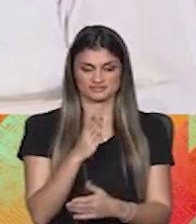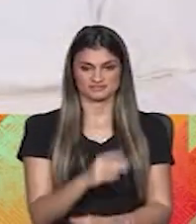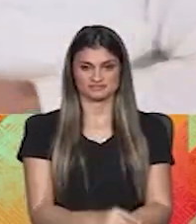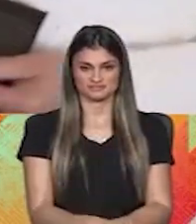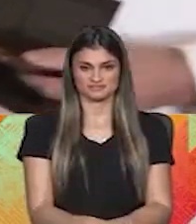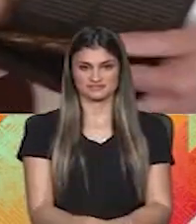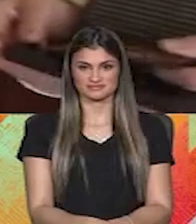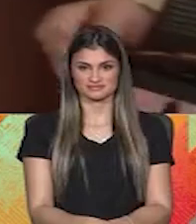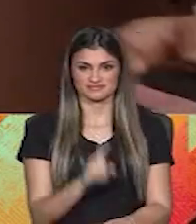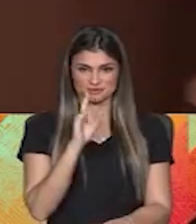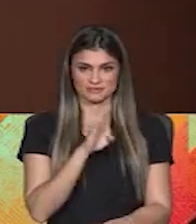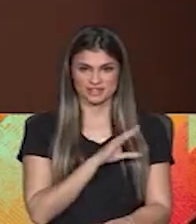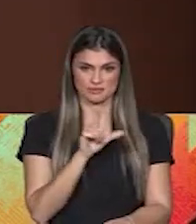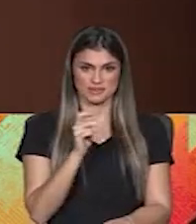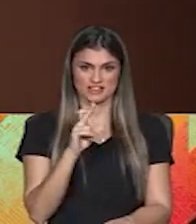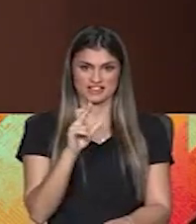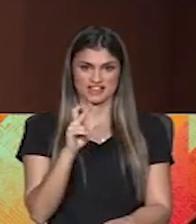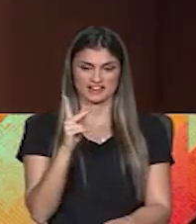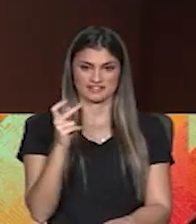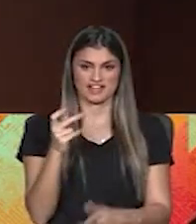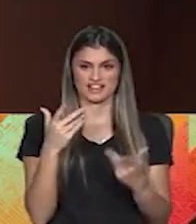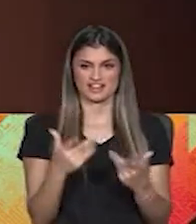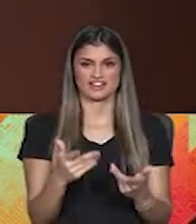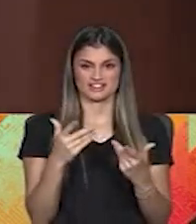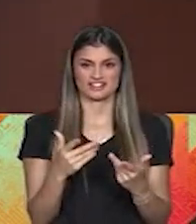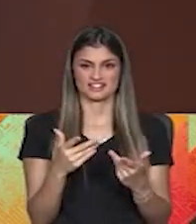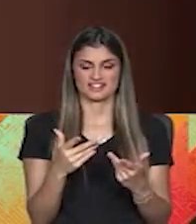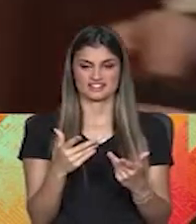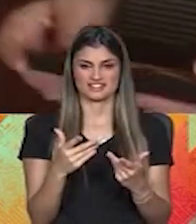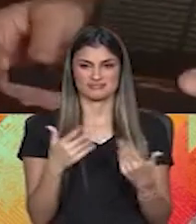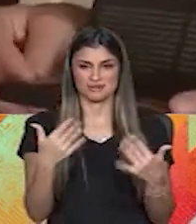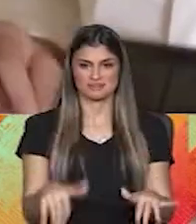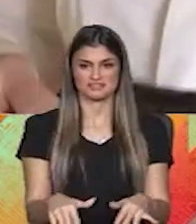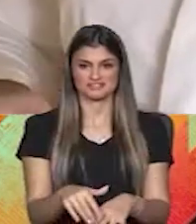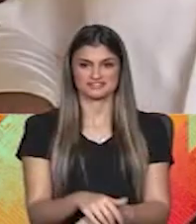vou provar uma larva é agora nesta 19